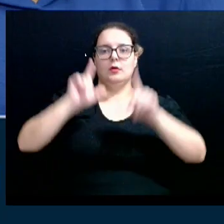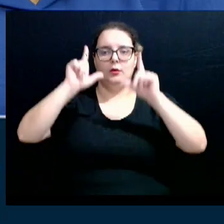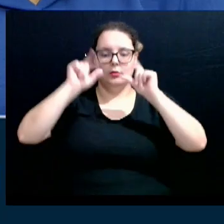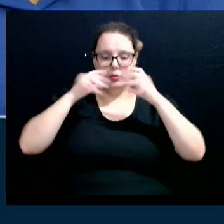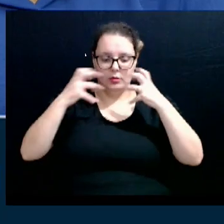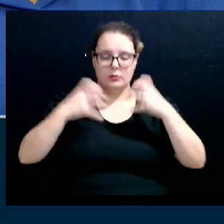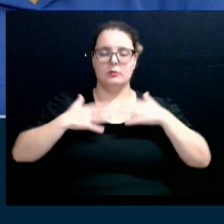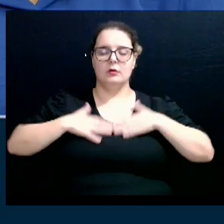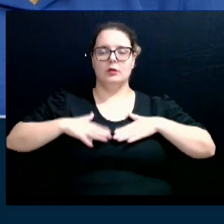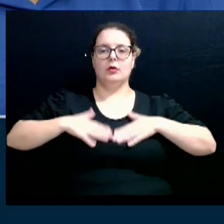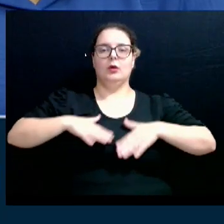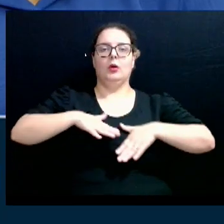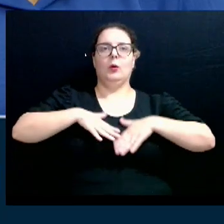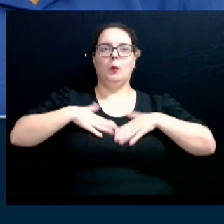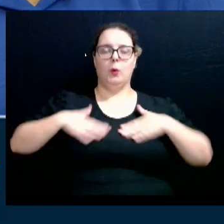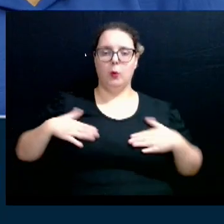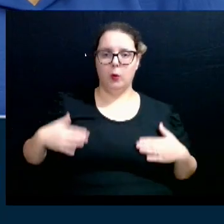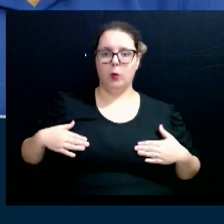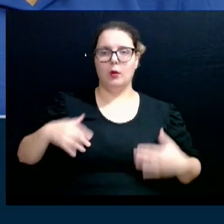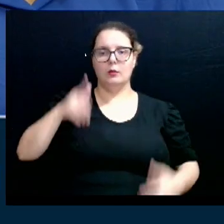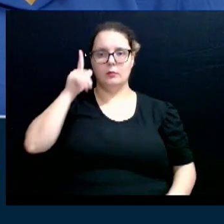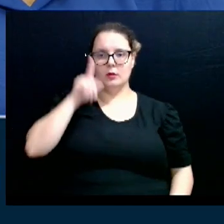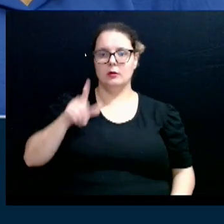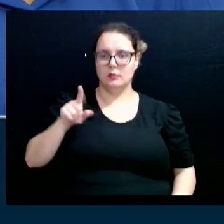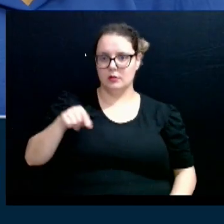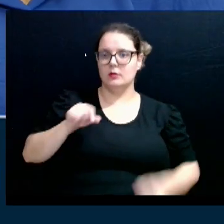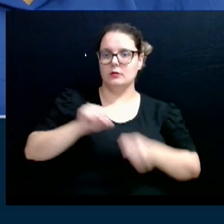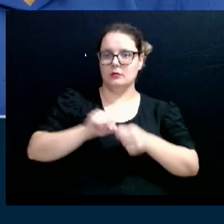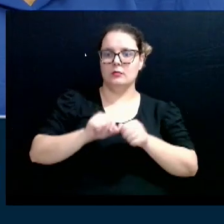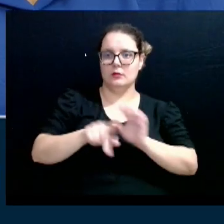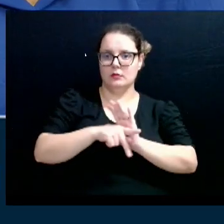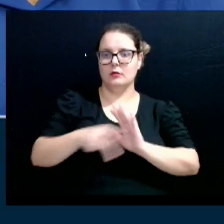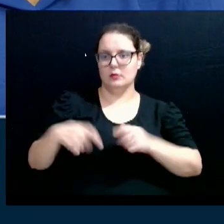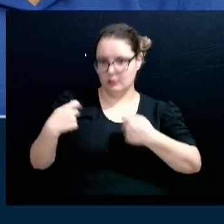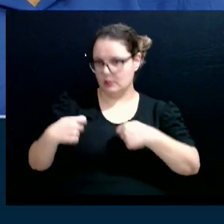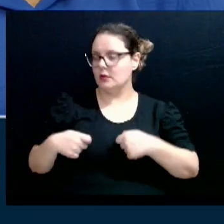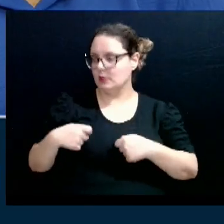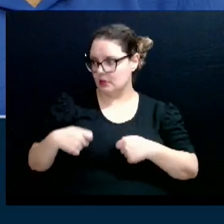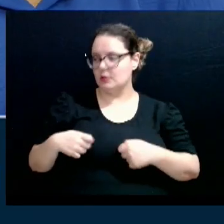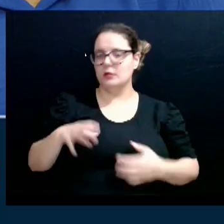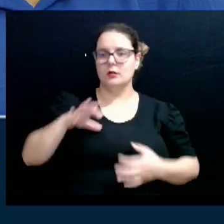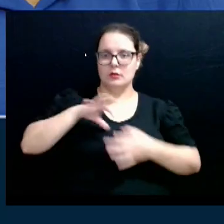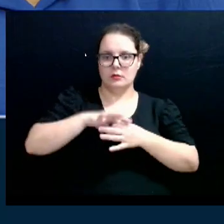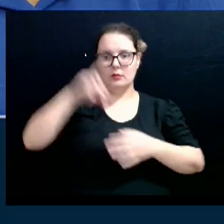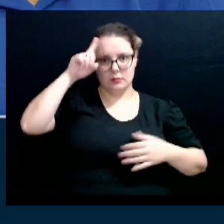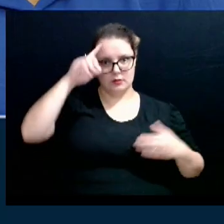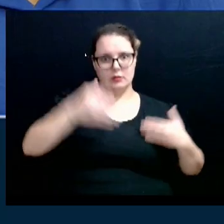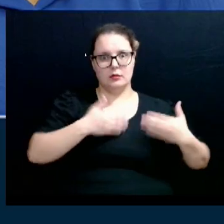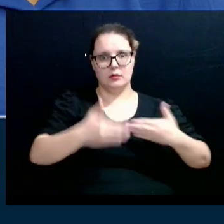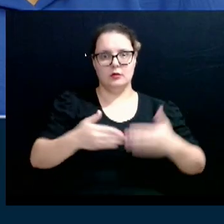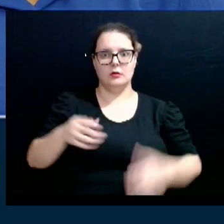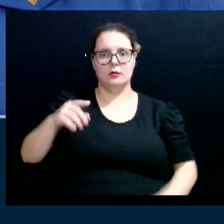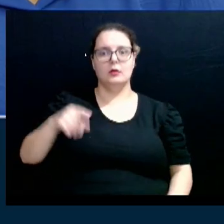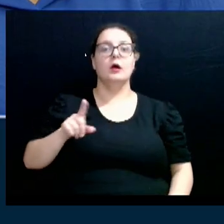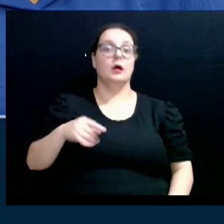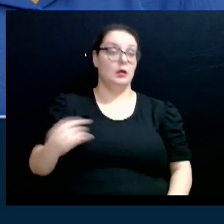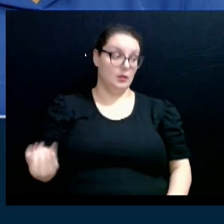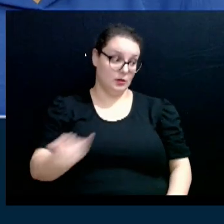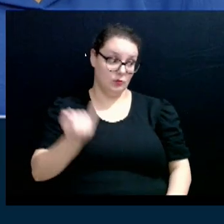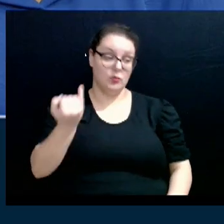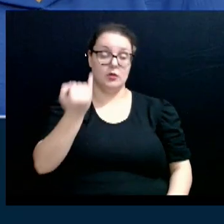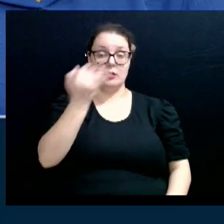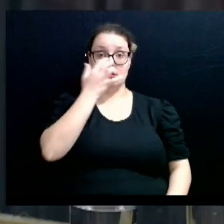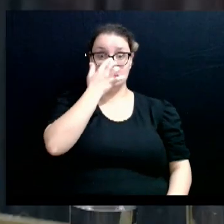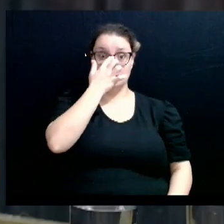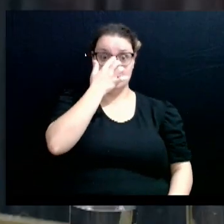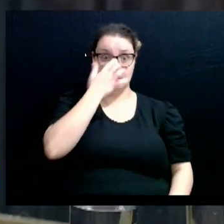acalmada, para você dar uma relaxada. Isso faz parte, precisa estar inserido no dia a dia, né, Marisa? É fundamental. Agora,